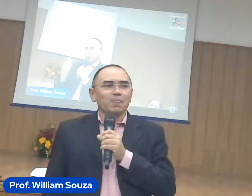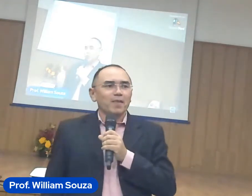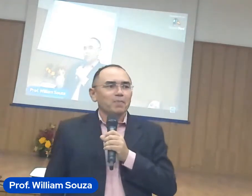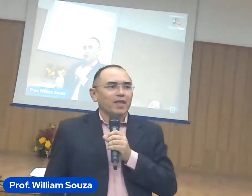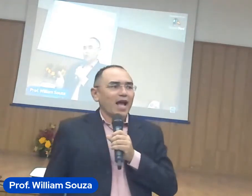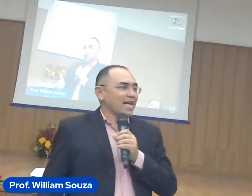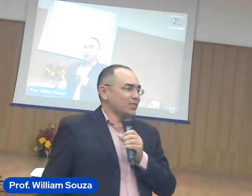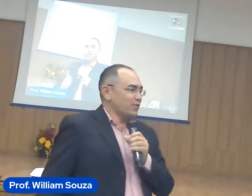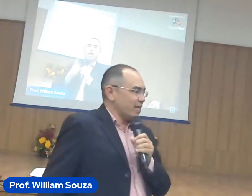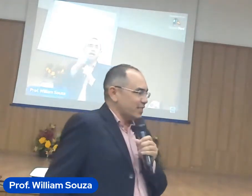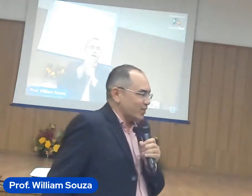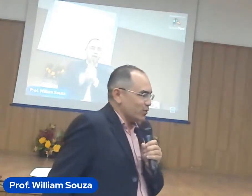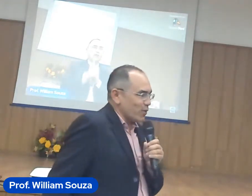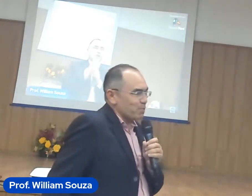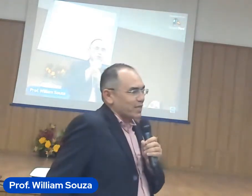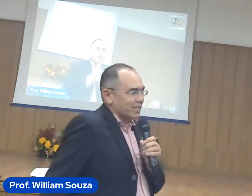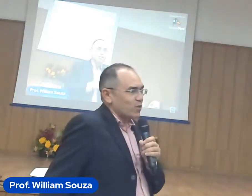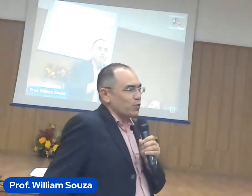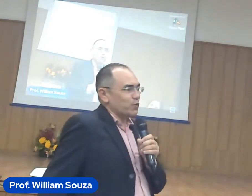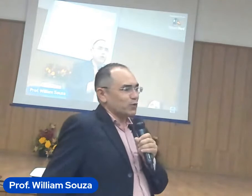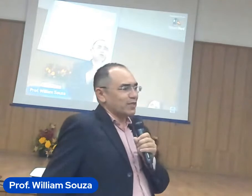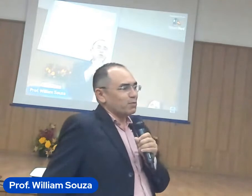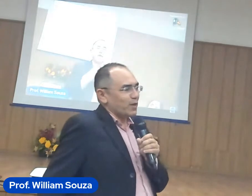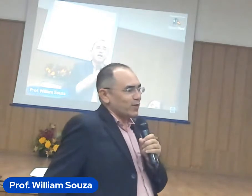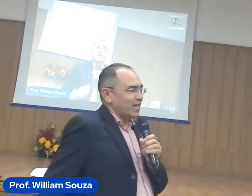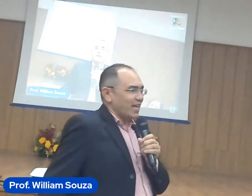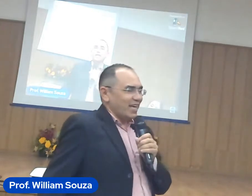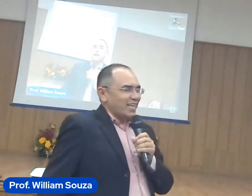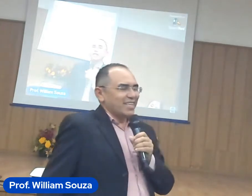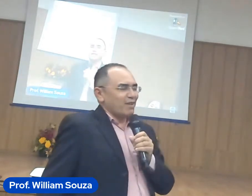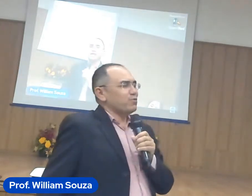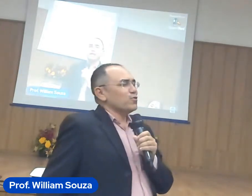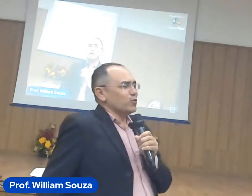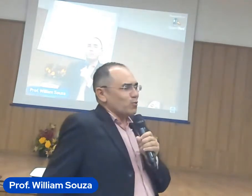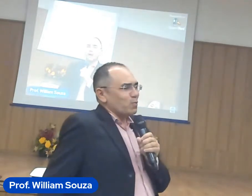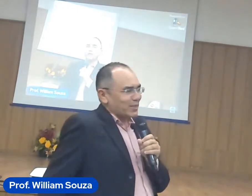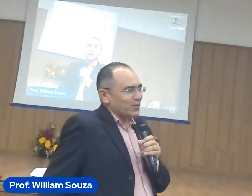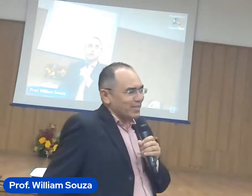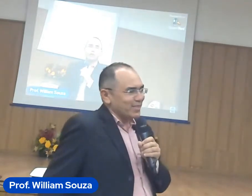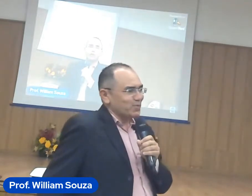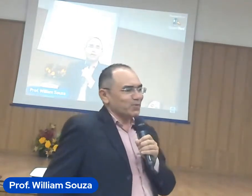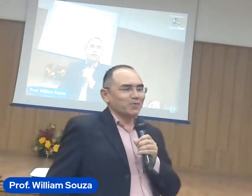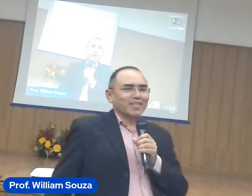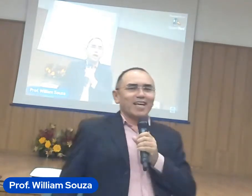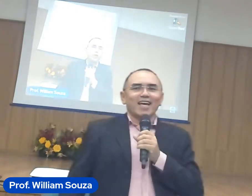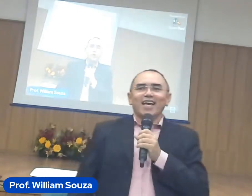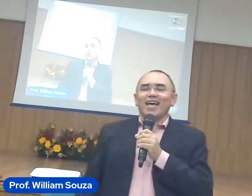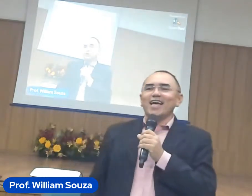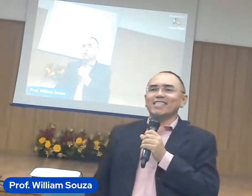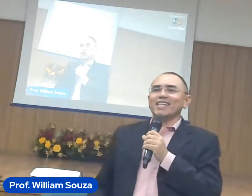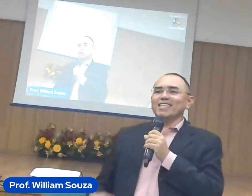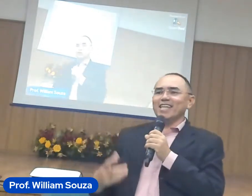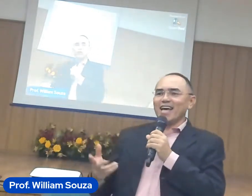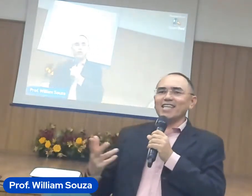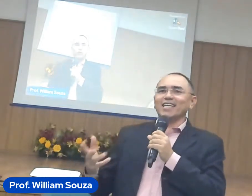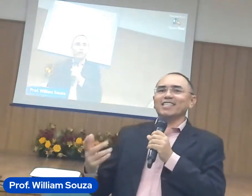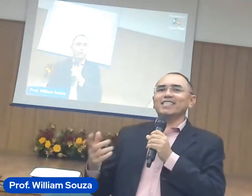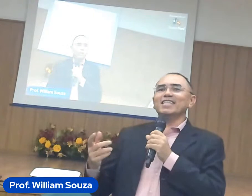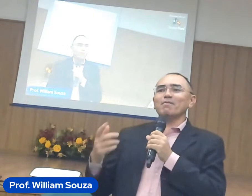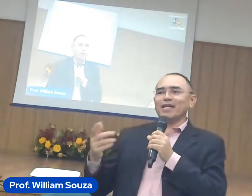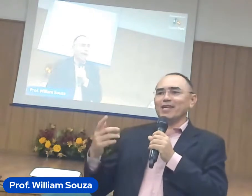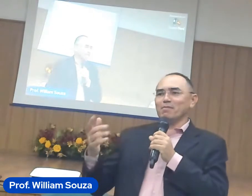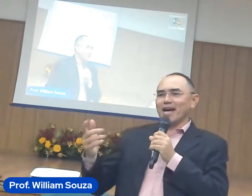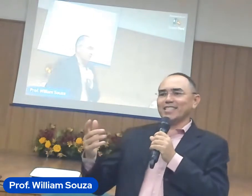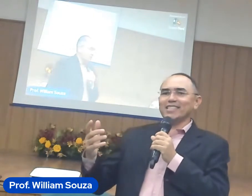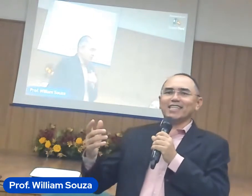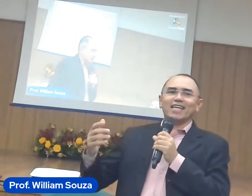filosofia, às vezes eu tenho a impressão, professora Ana Paula, que é fruto do platonismo essa ideia